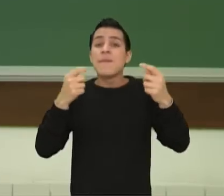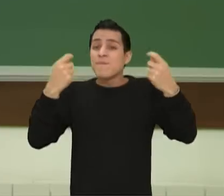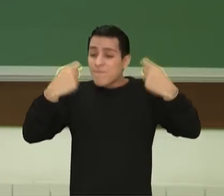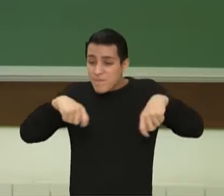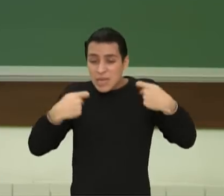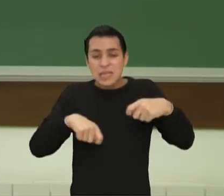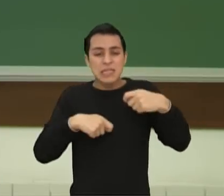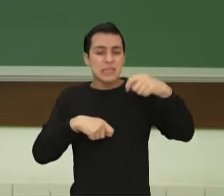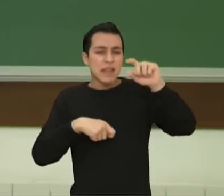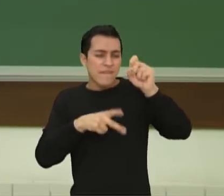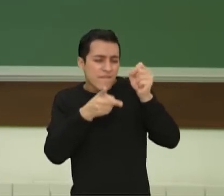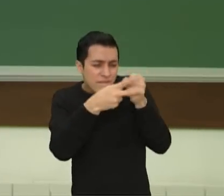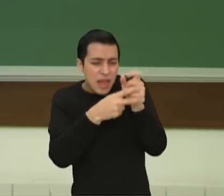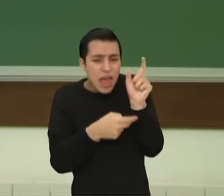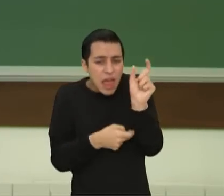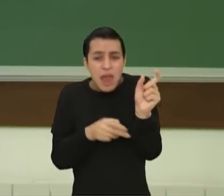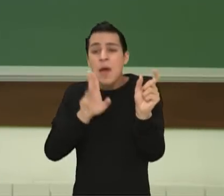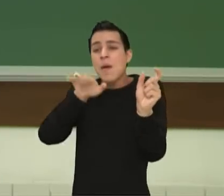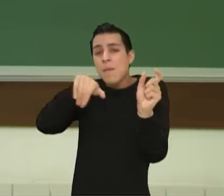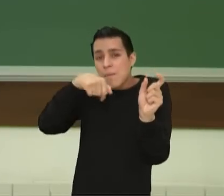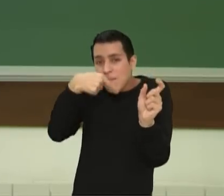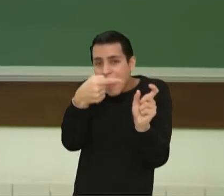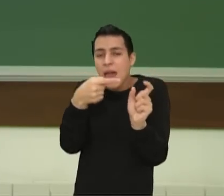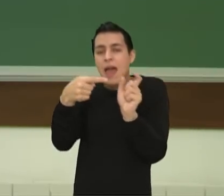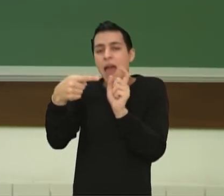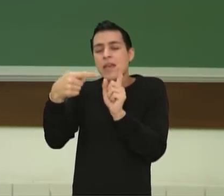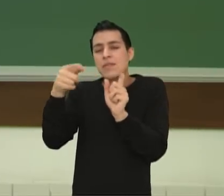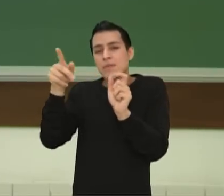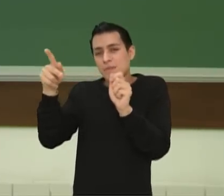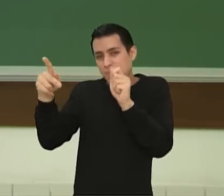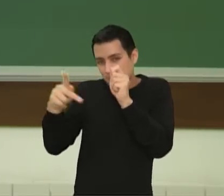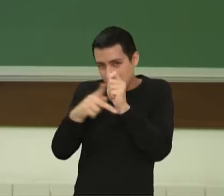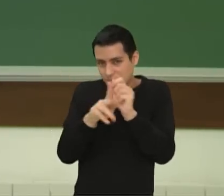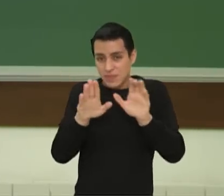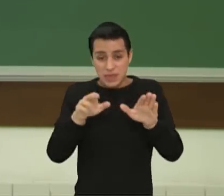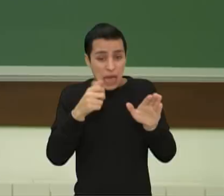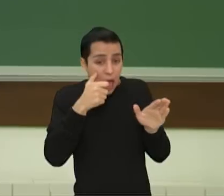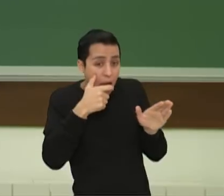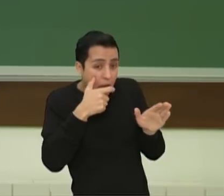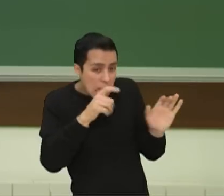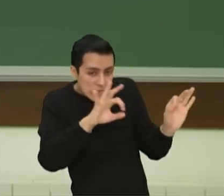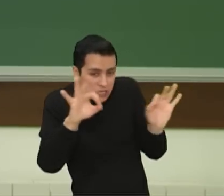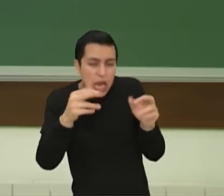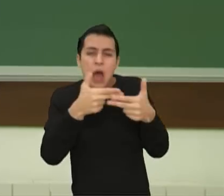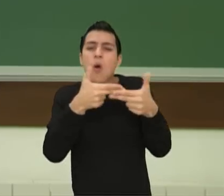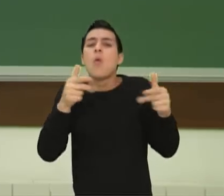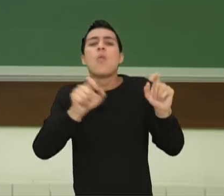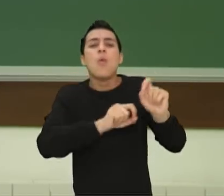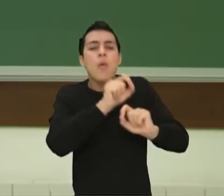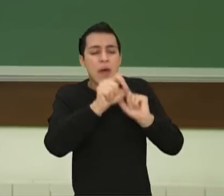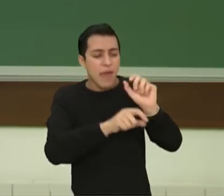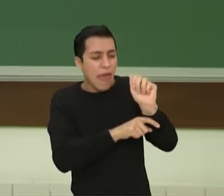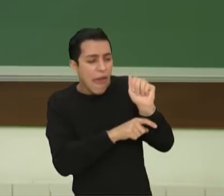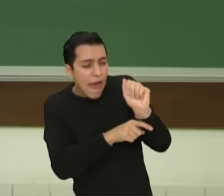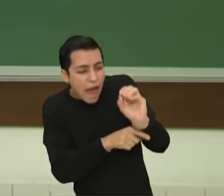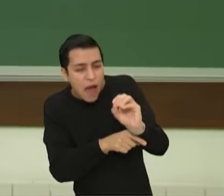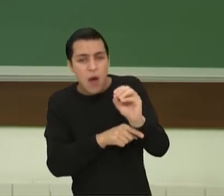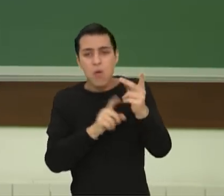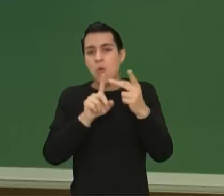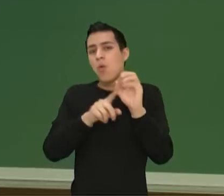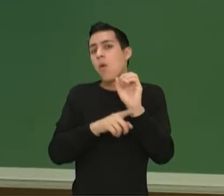exige a preposição. Então, quem assiste, assiste a algo. Assistir à série, assistir ao